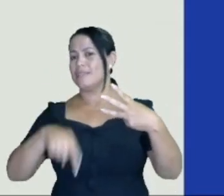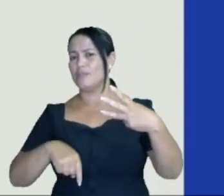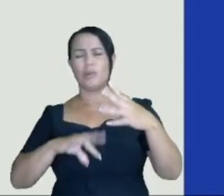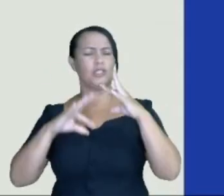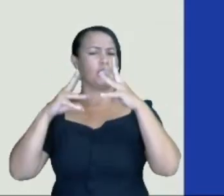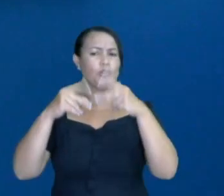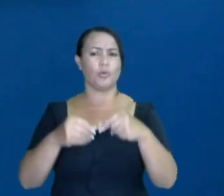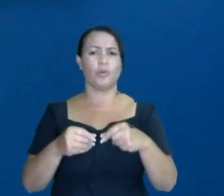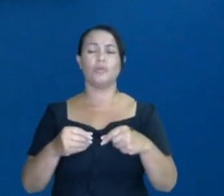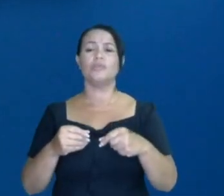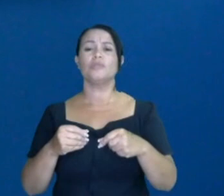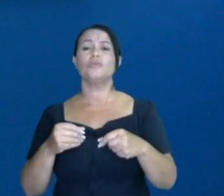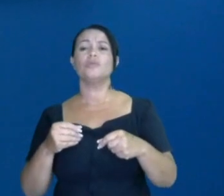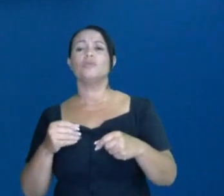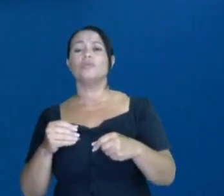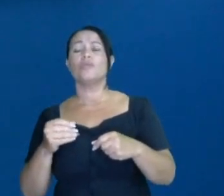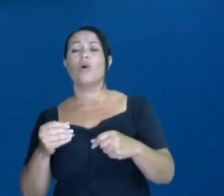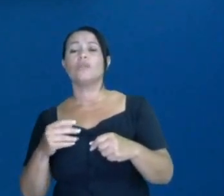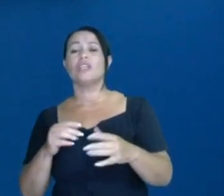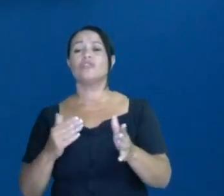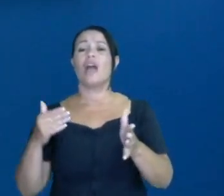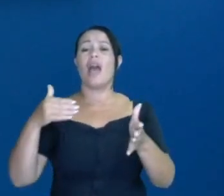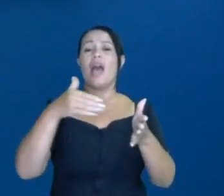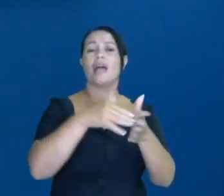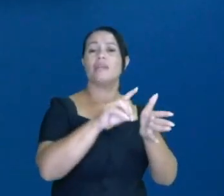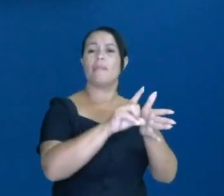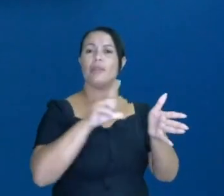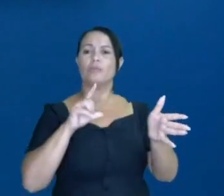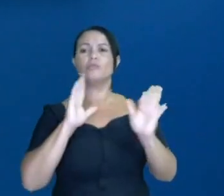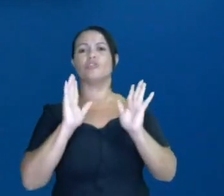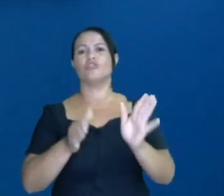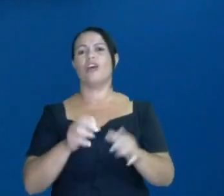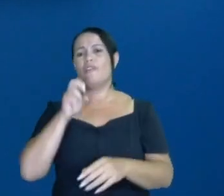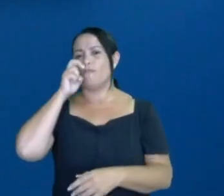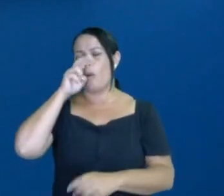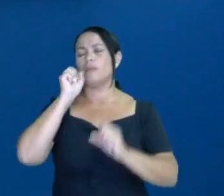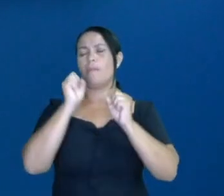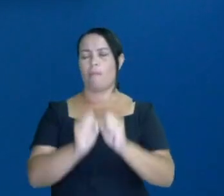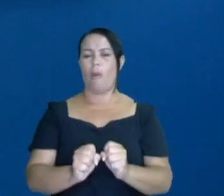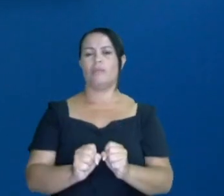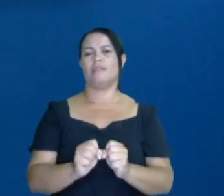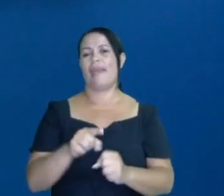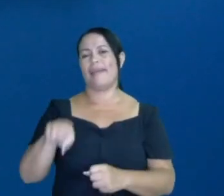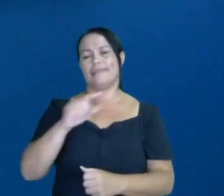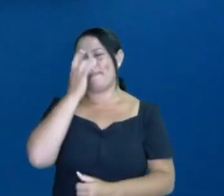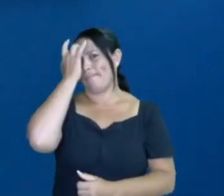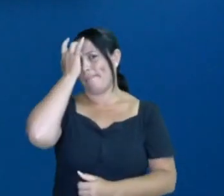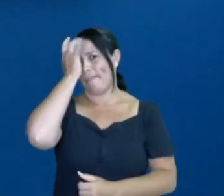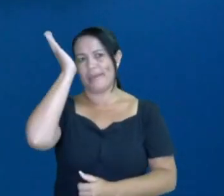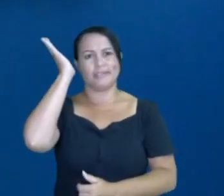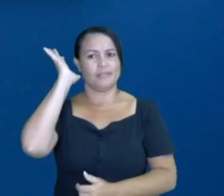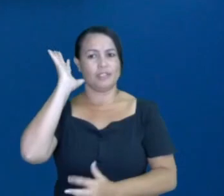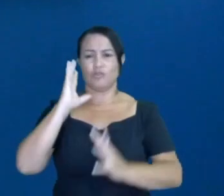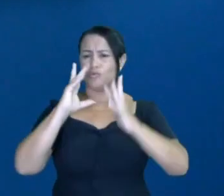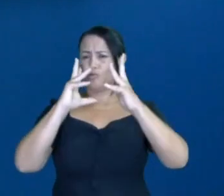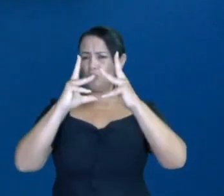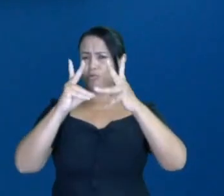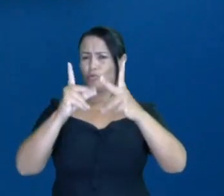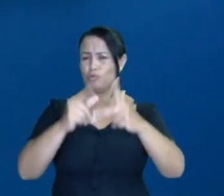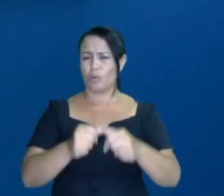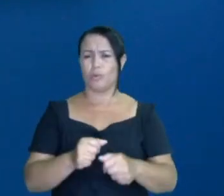a antepenúltima foi a mais forte, se acentua-se. Essa é a regra mais fácil de todas. Todas